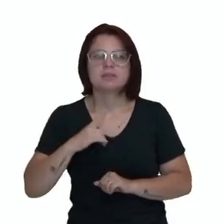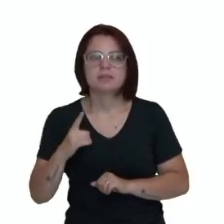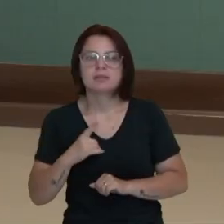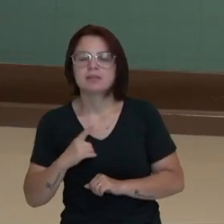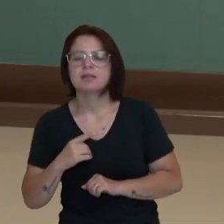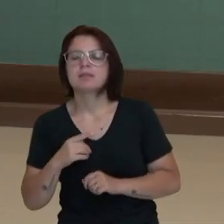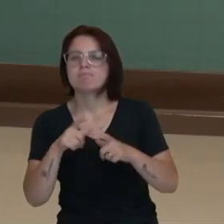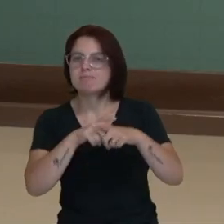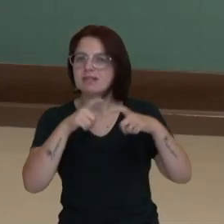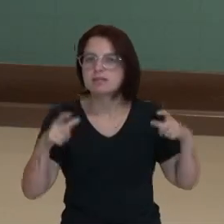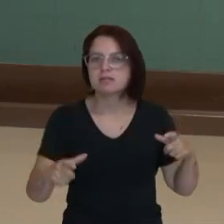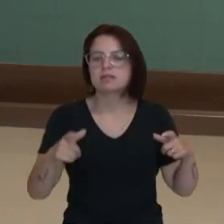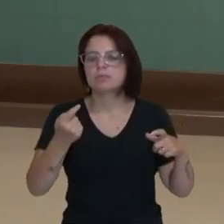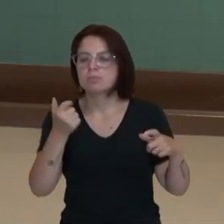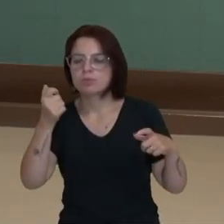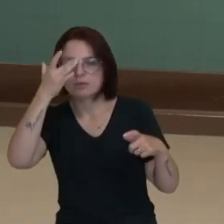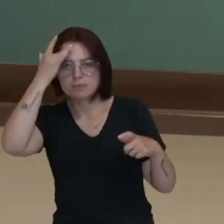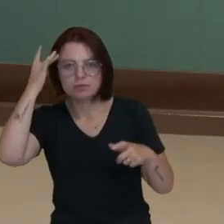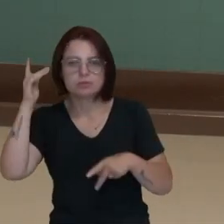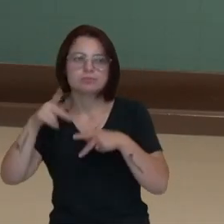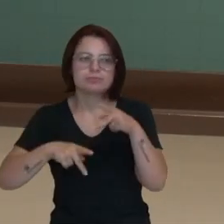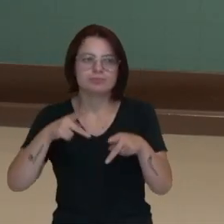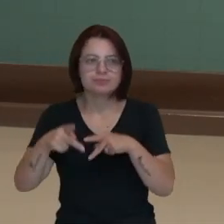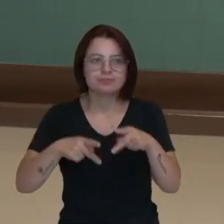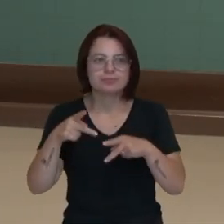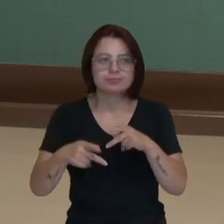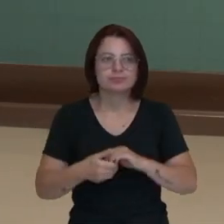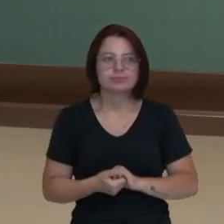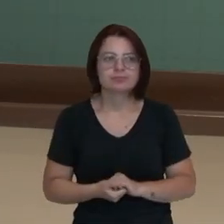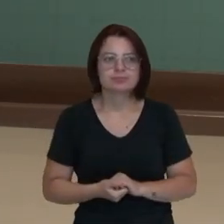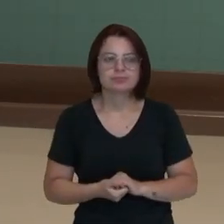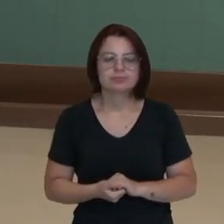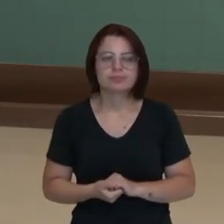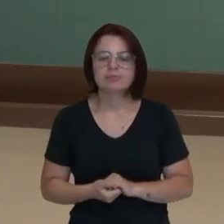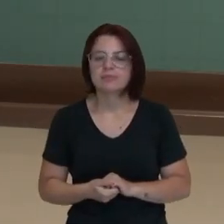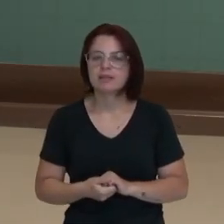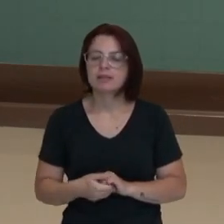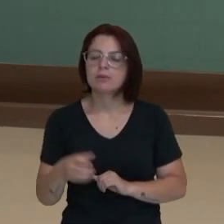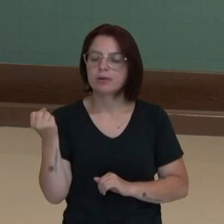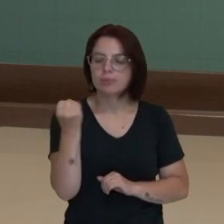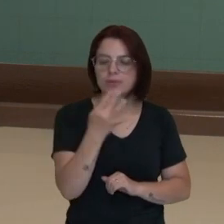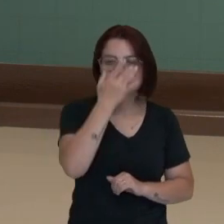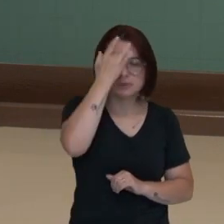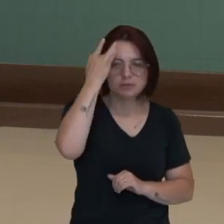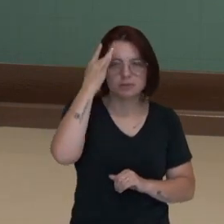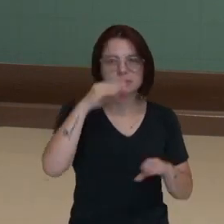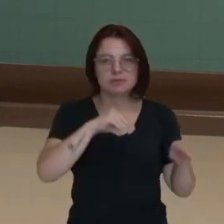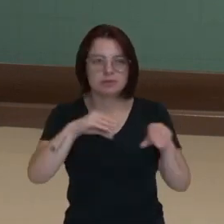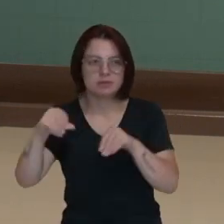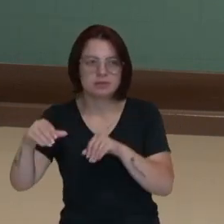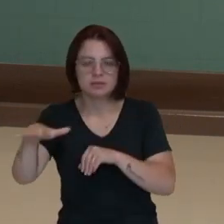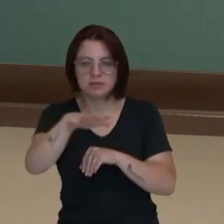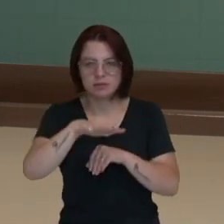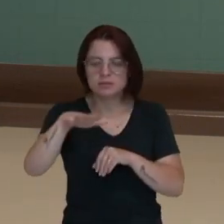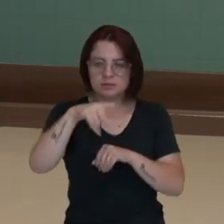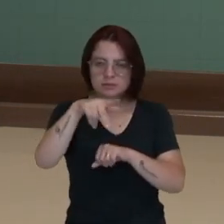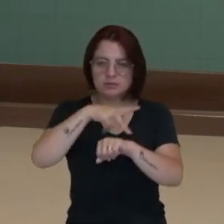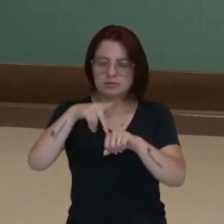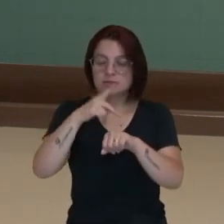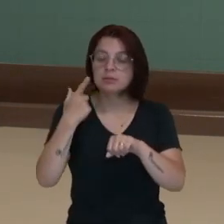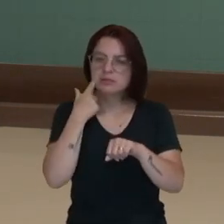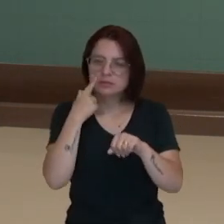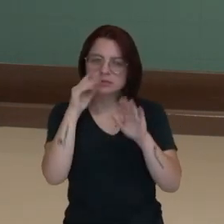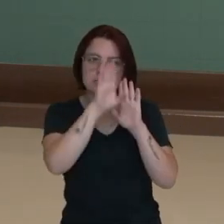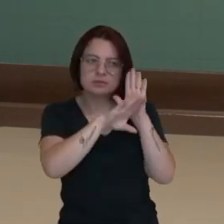uma relação direta entre a quantidade de pessoas e o território desse país. E ainda alguns conceitos que